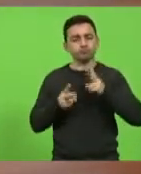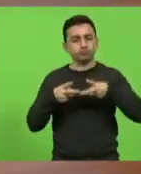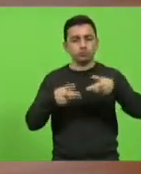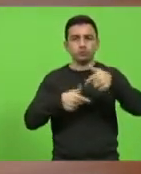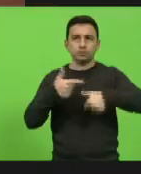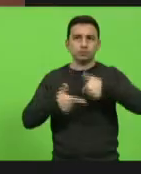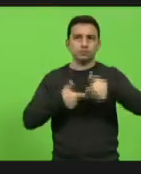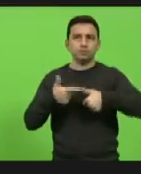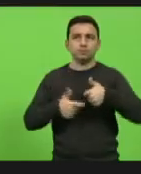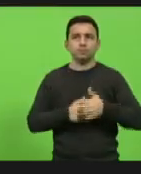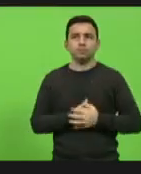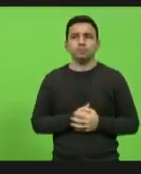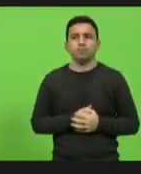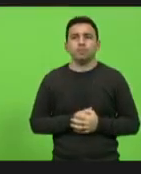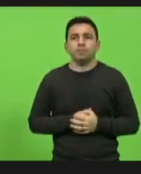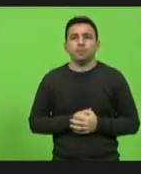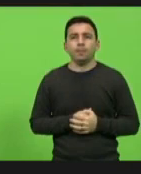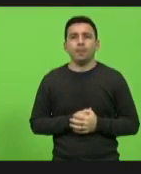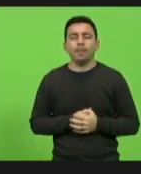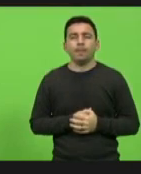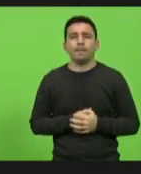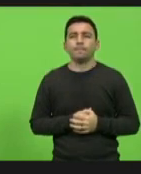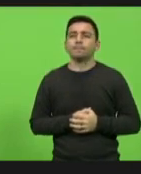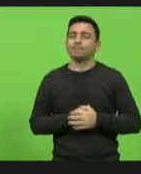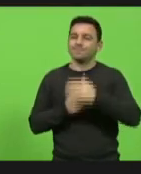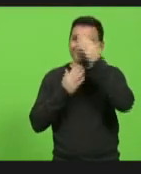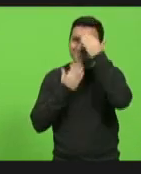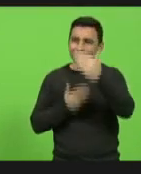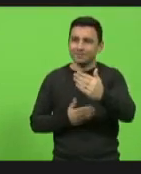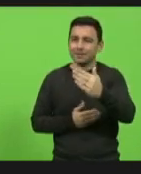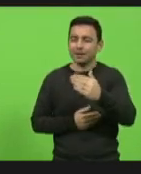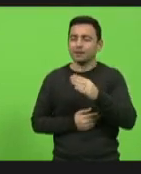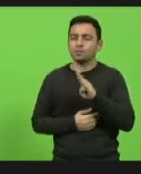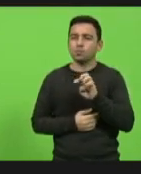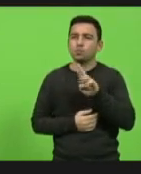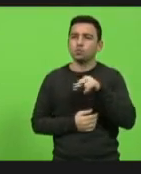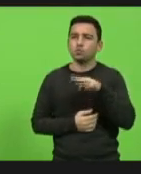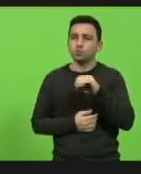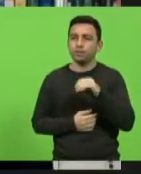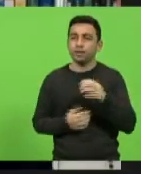Muito obrigado, doutor Bruno. Tem a palavra o doutor Leonardo Borchardt.